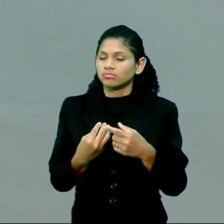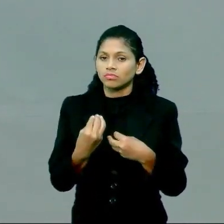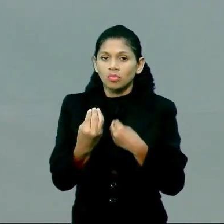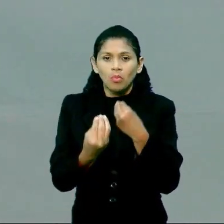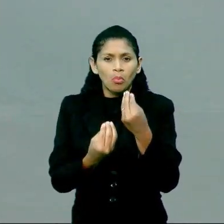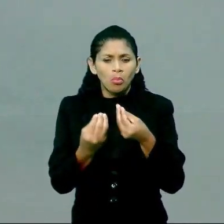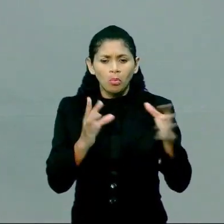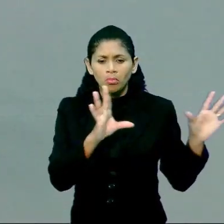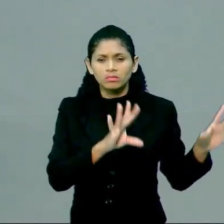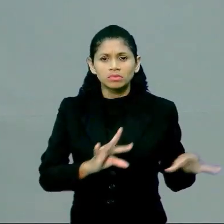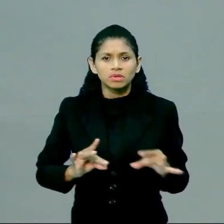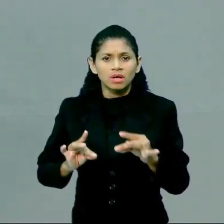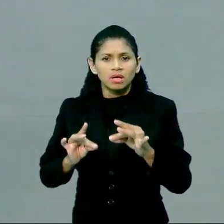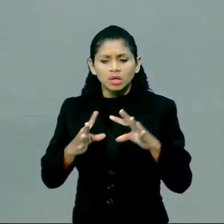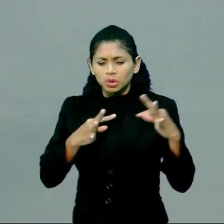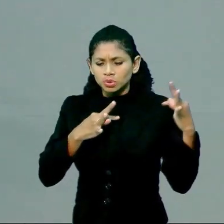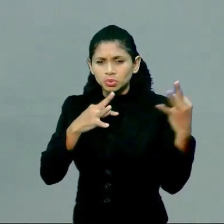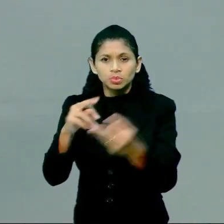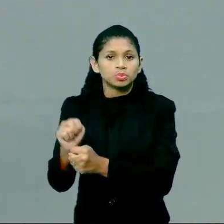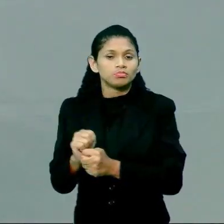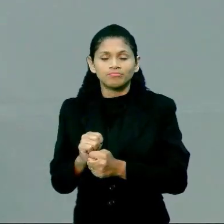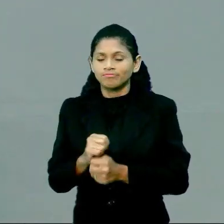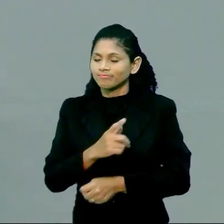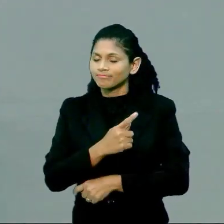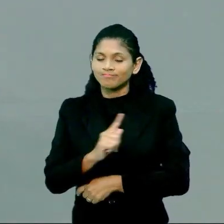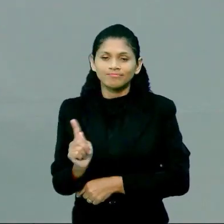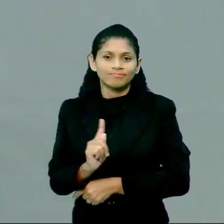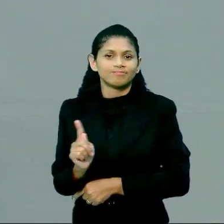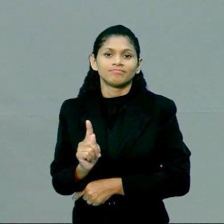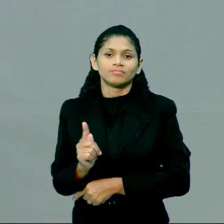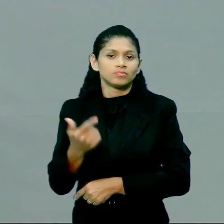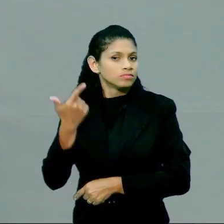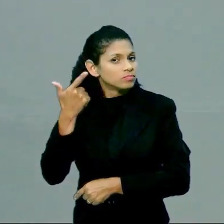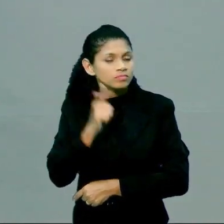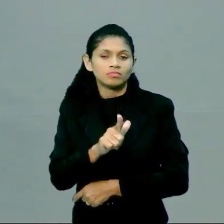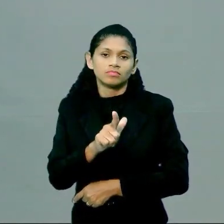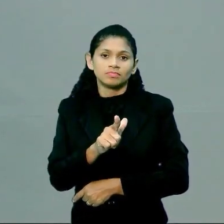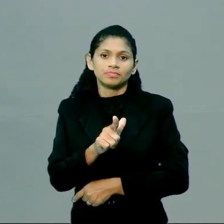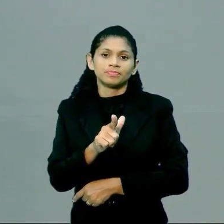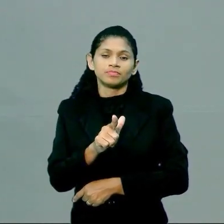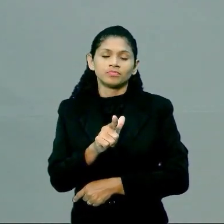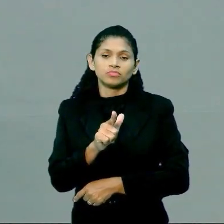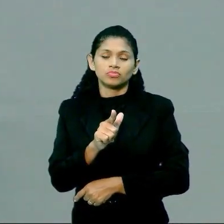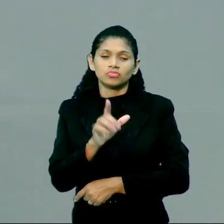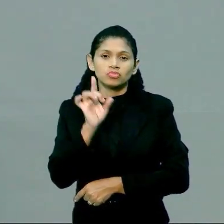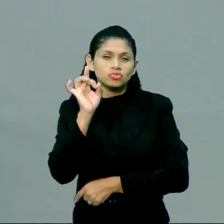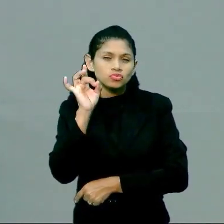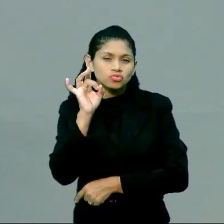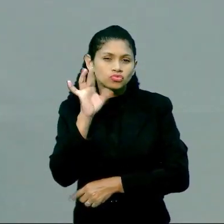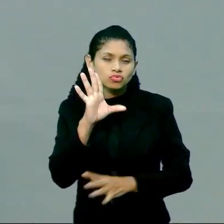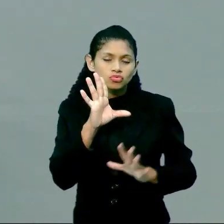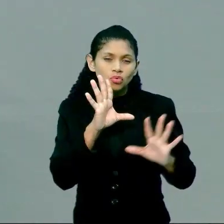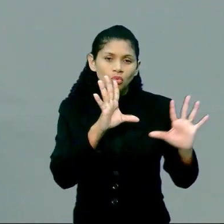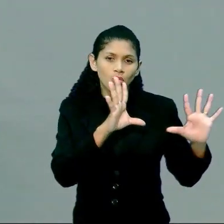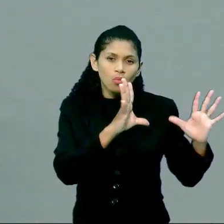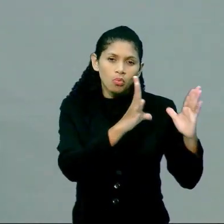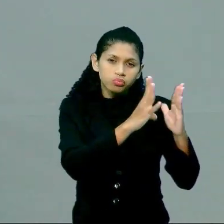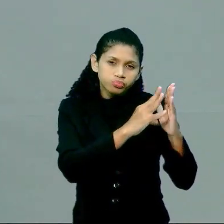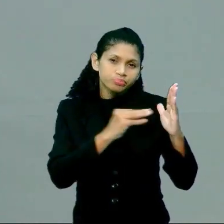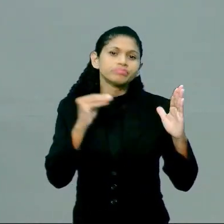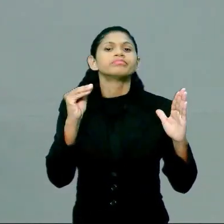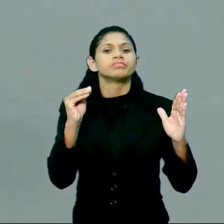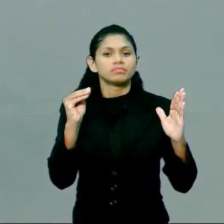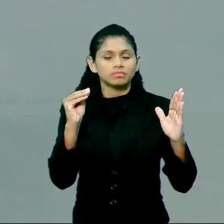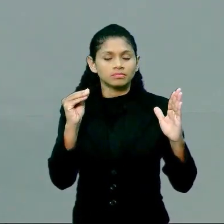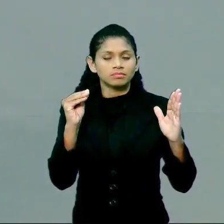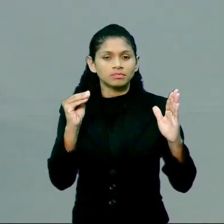aqui, o dicionário com todos os sinônimos. Ia passar 200 horas lendo aqui, não ia dar certo. A gente traz só uma pequena amostra ali de algumas palavras, né?